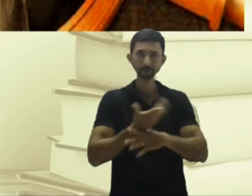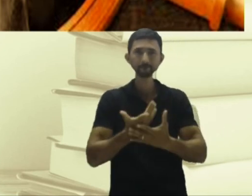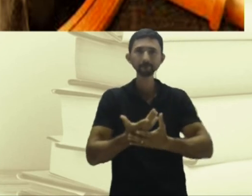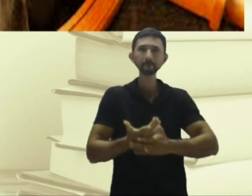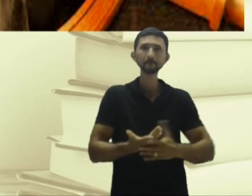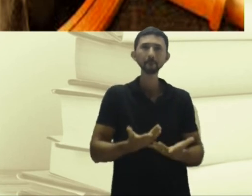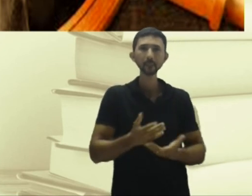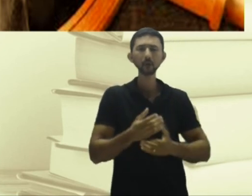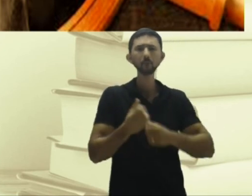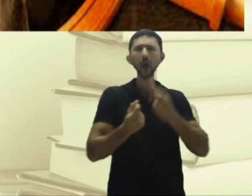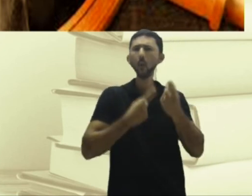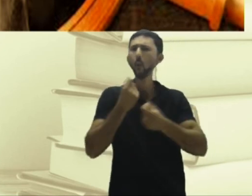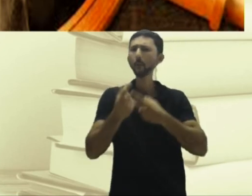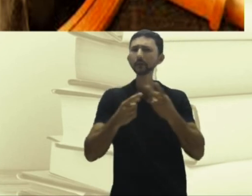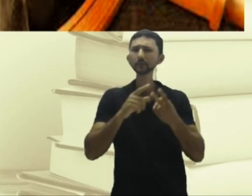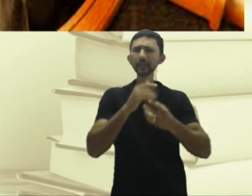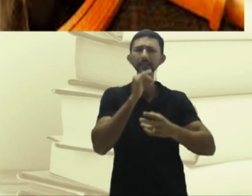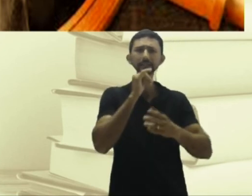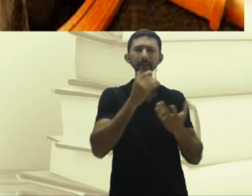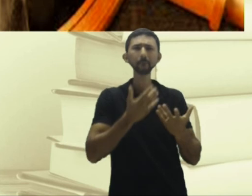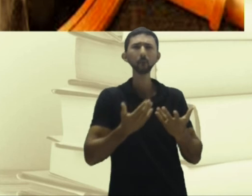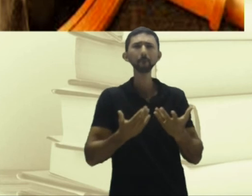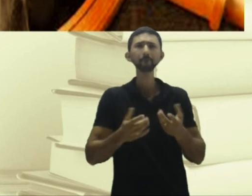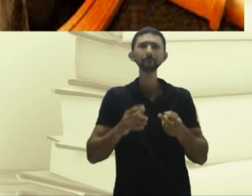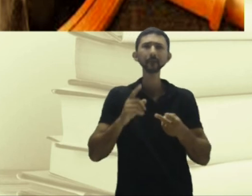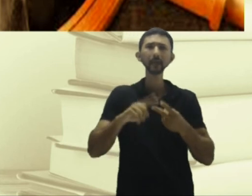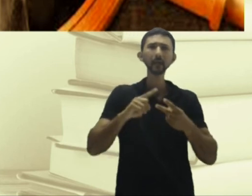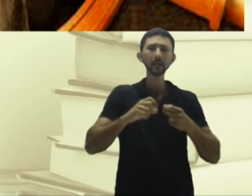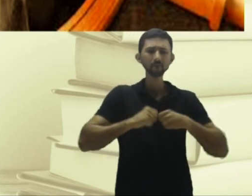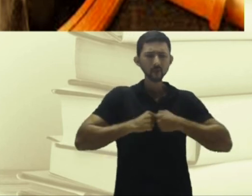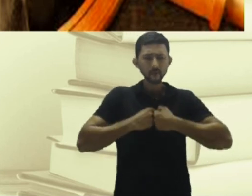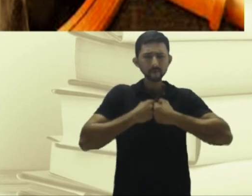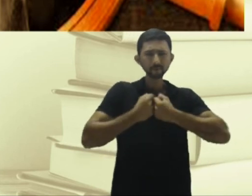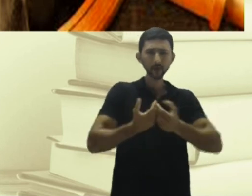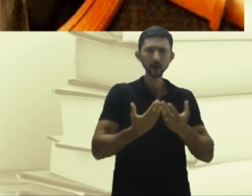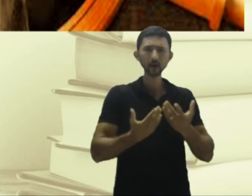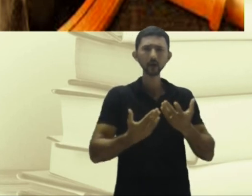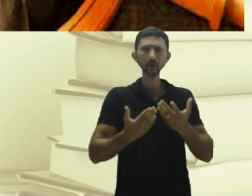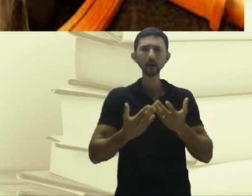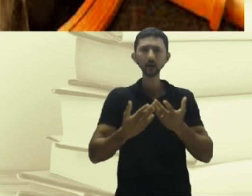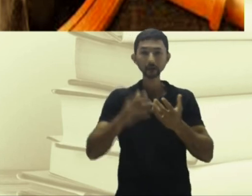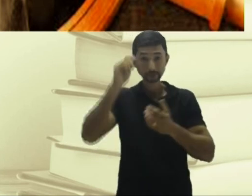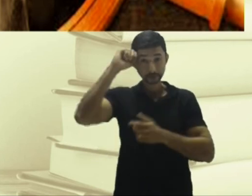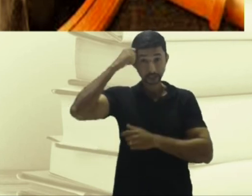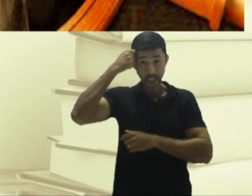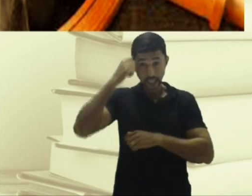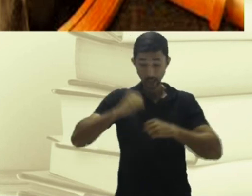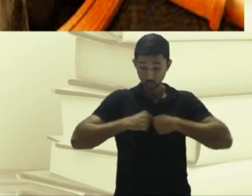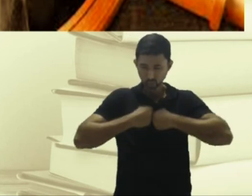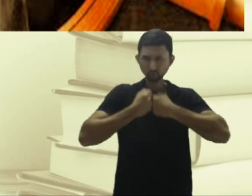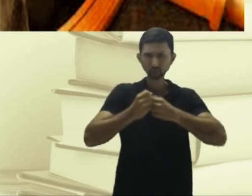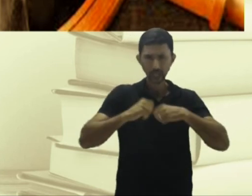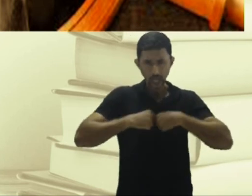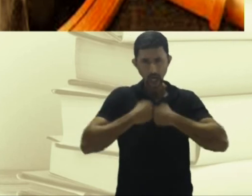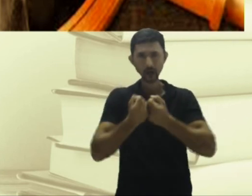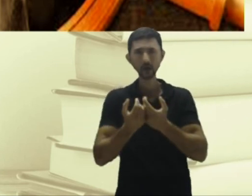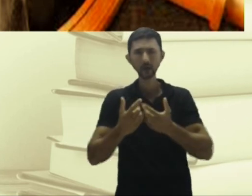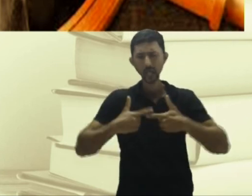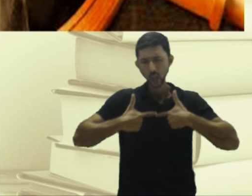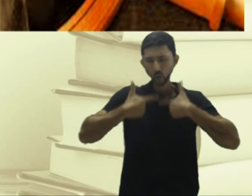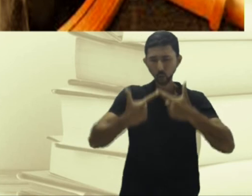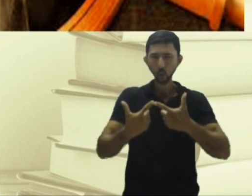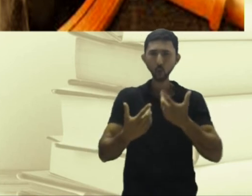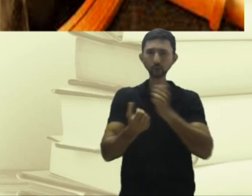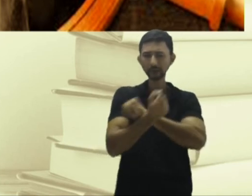Entre esses fatores, nós podemos citar, né, a resistência do próprio negro, do próprio cativo, como eu falei há pouco,